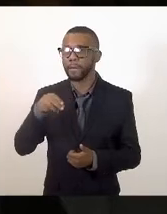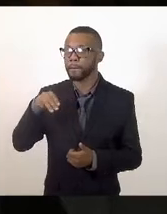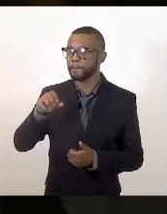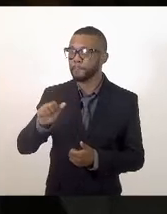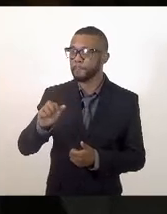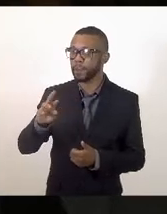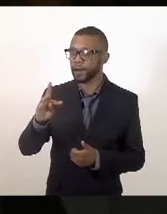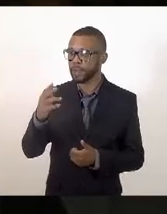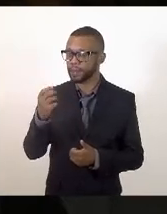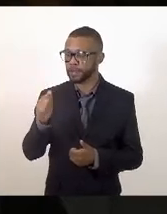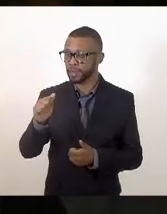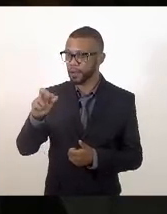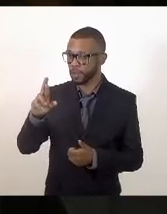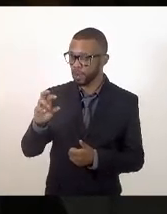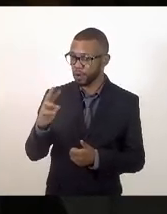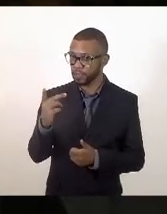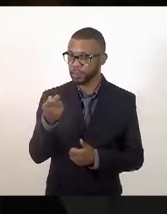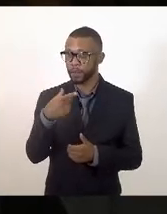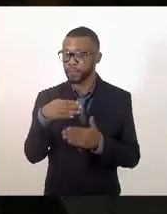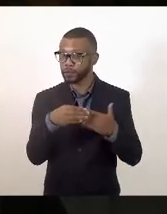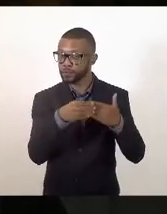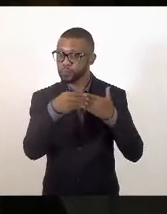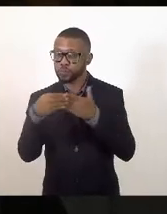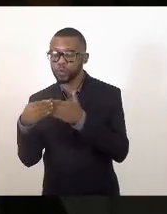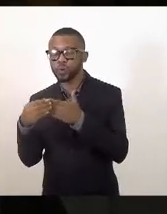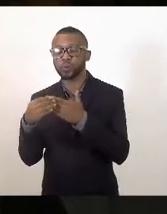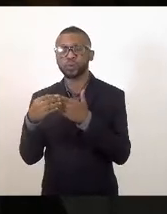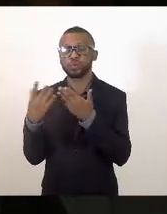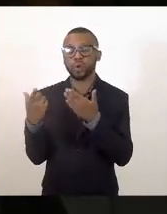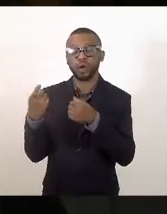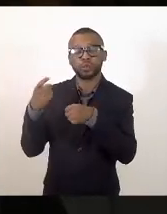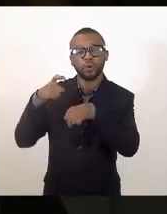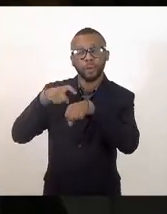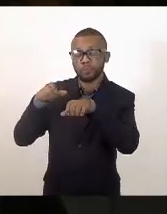Rocha, para conduzir o nosso expediente final,